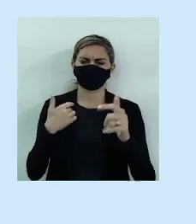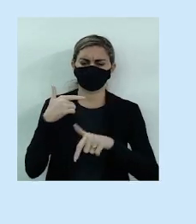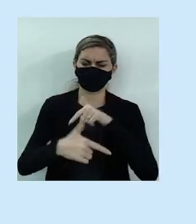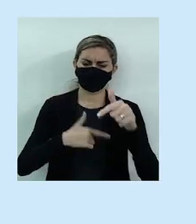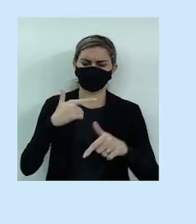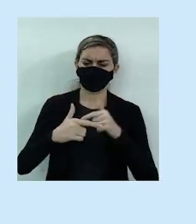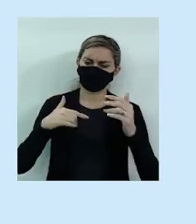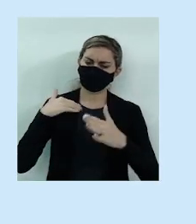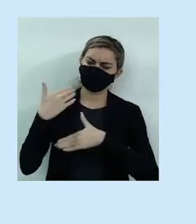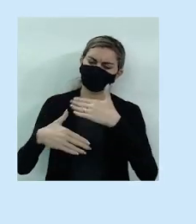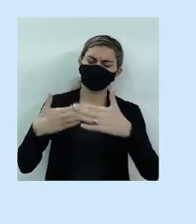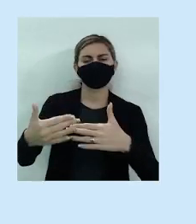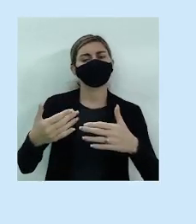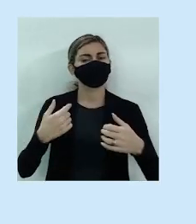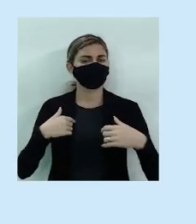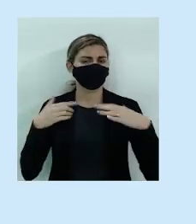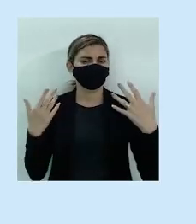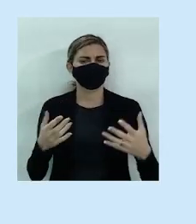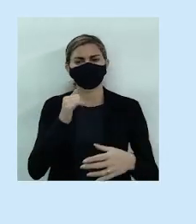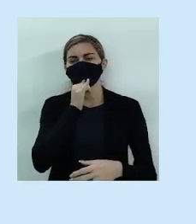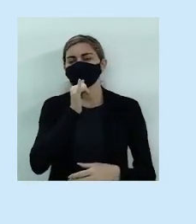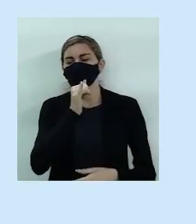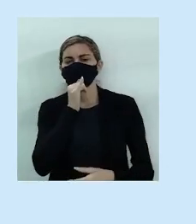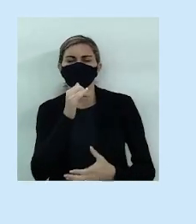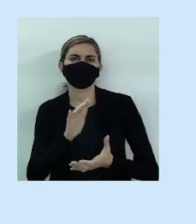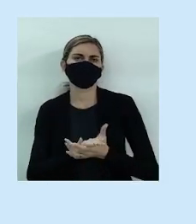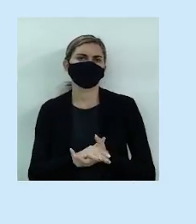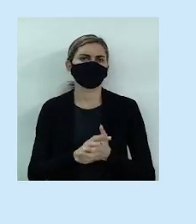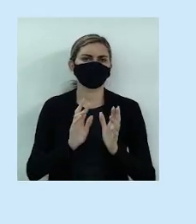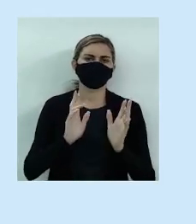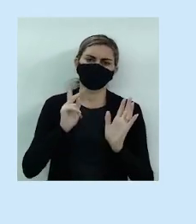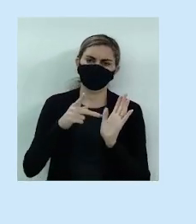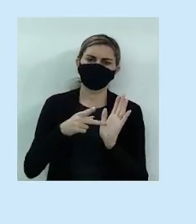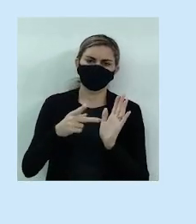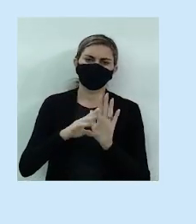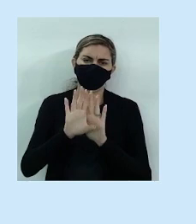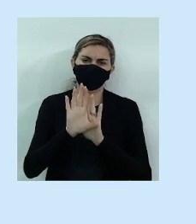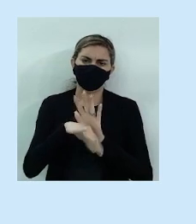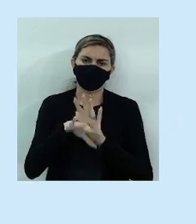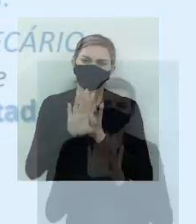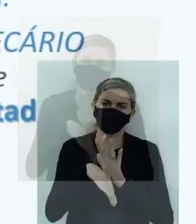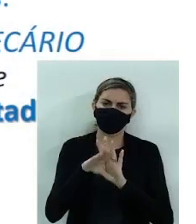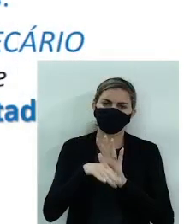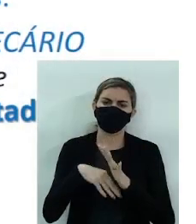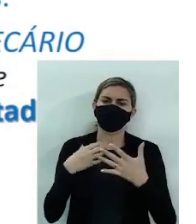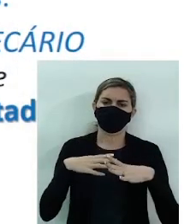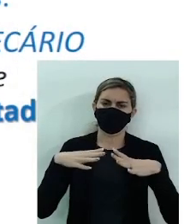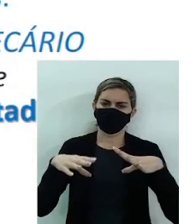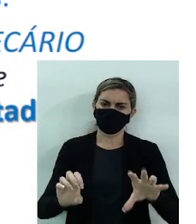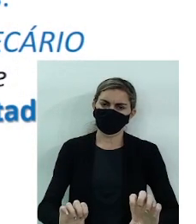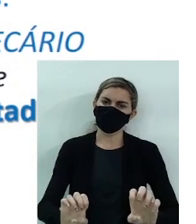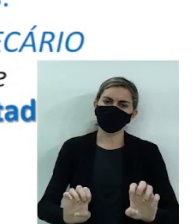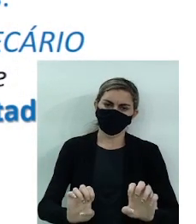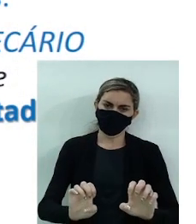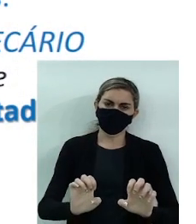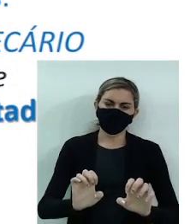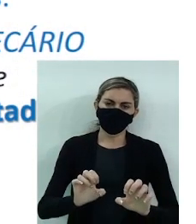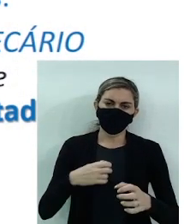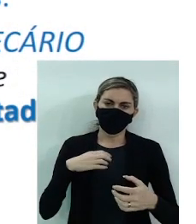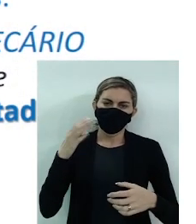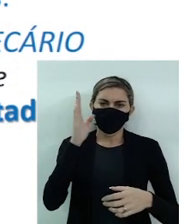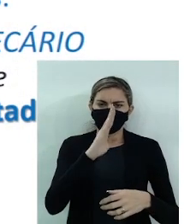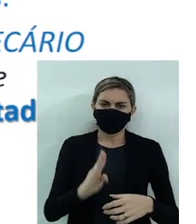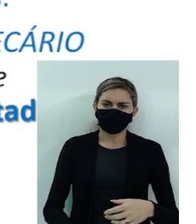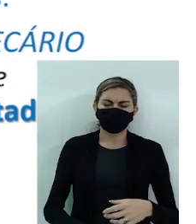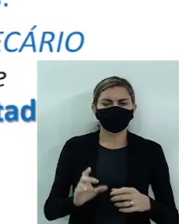atividades cotidianas. Então, um exemplo seria realmente o Código de Ética e Deontologia do Bibliotecário Brasileiro. Ele